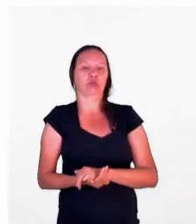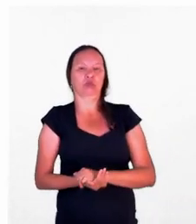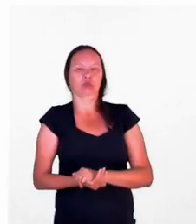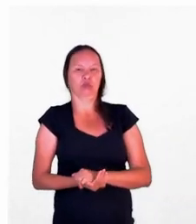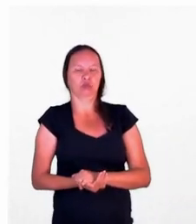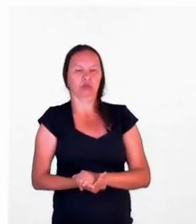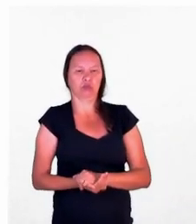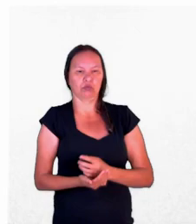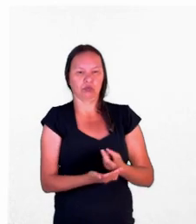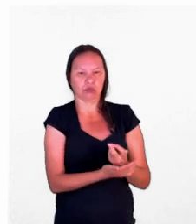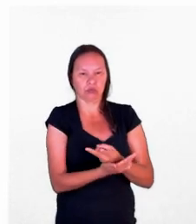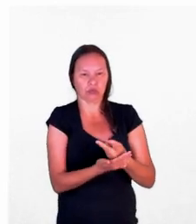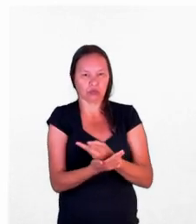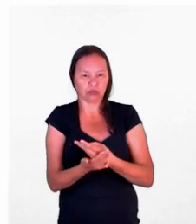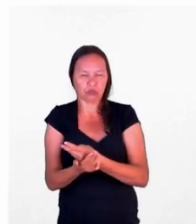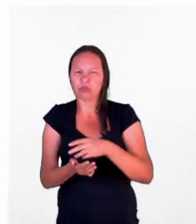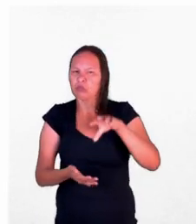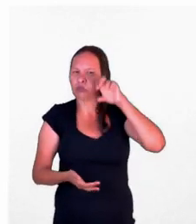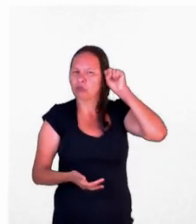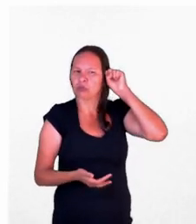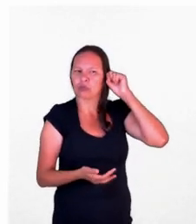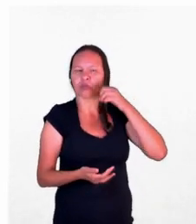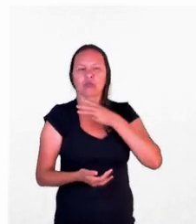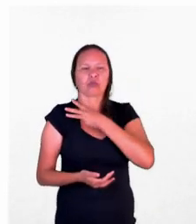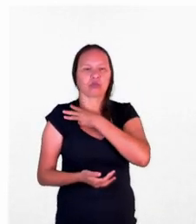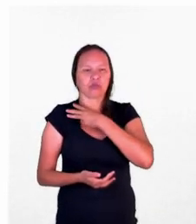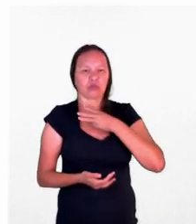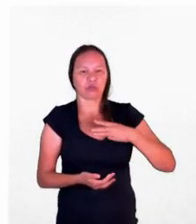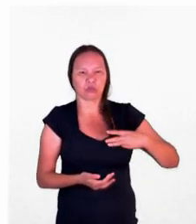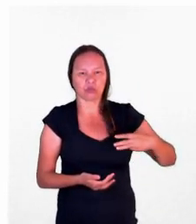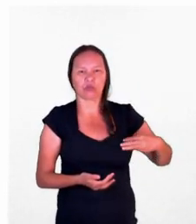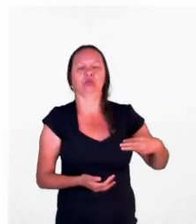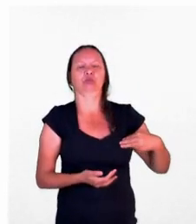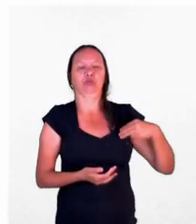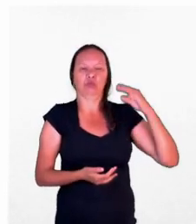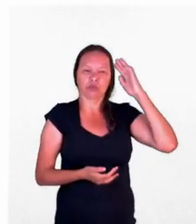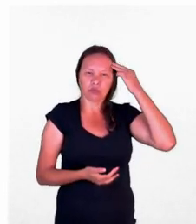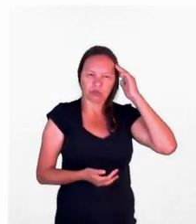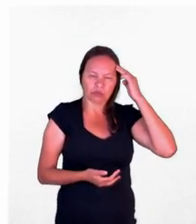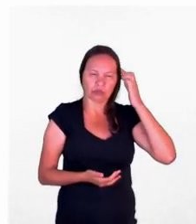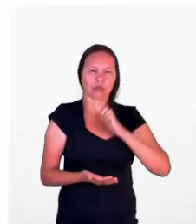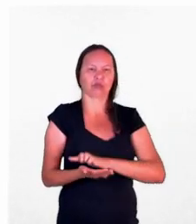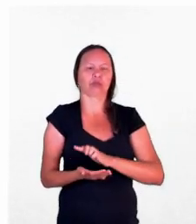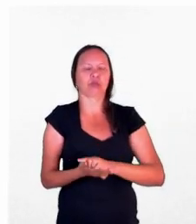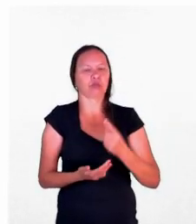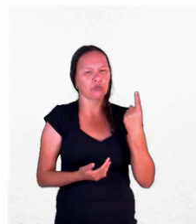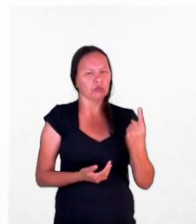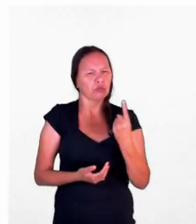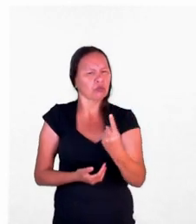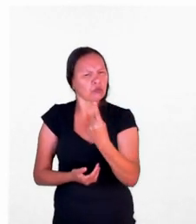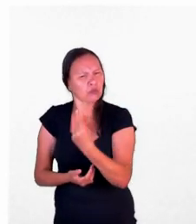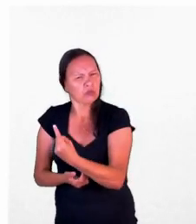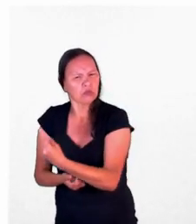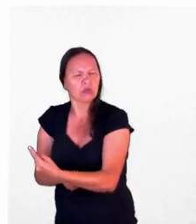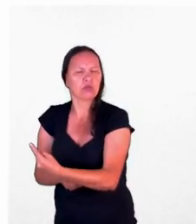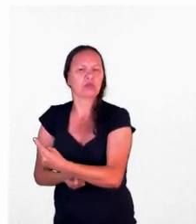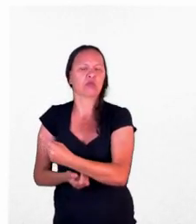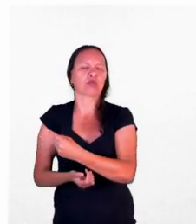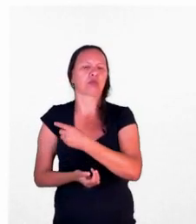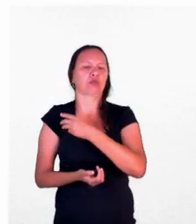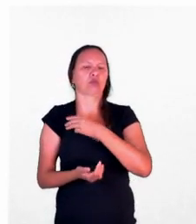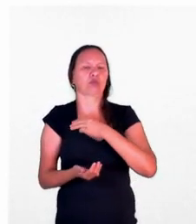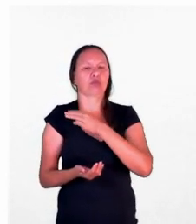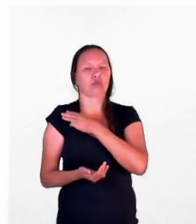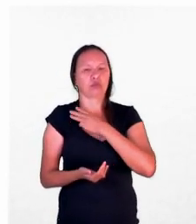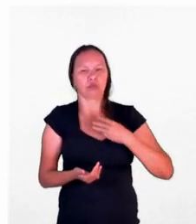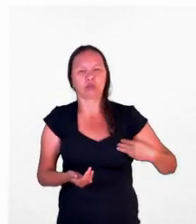eu procurei ouvir Ministérios para entender o papel de cada Ministério nessa nessa